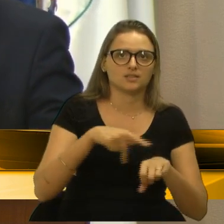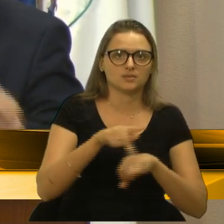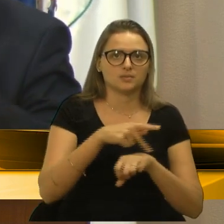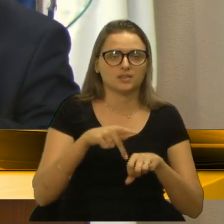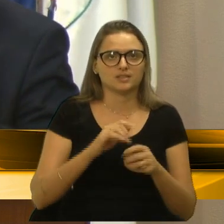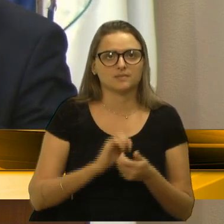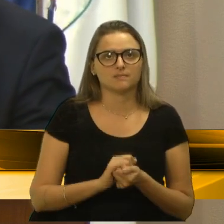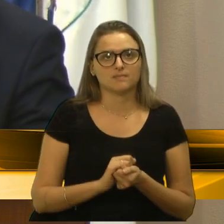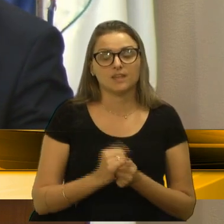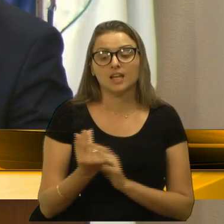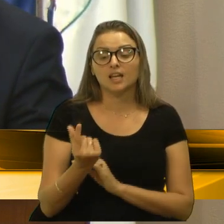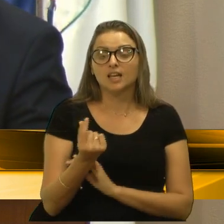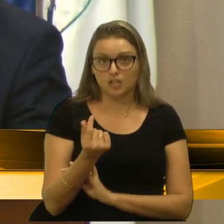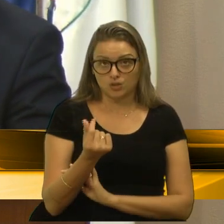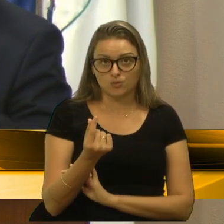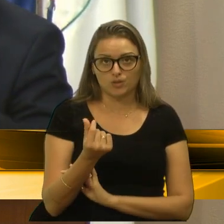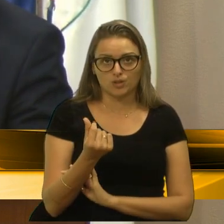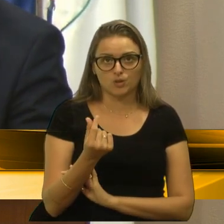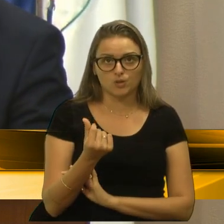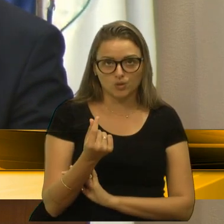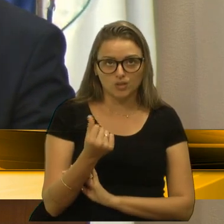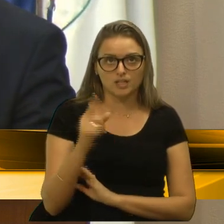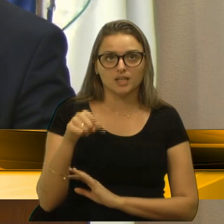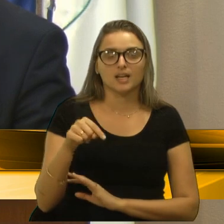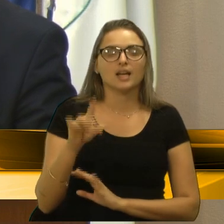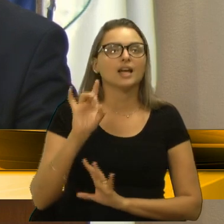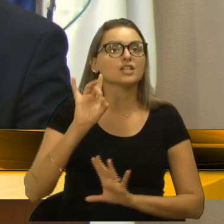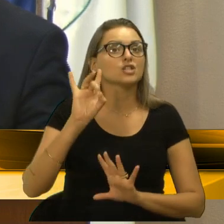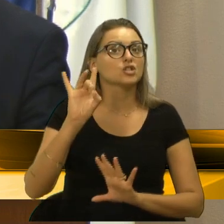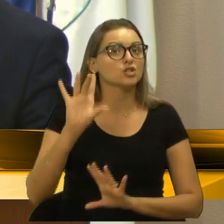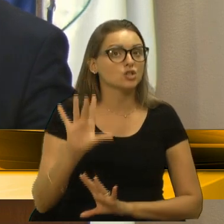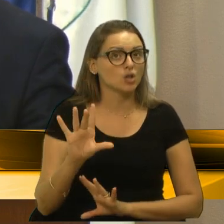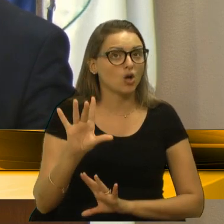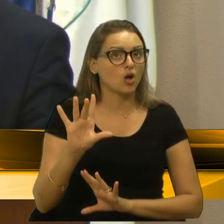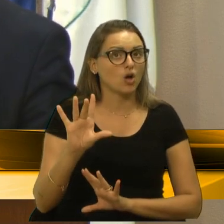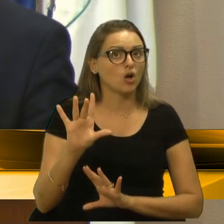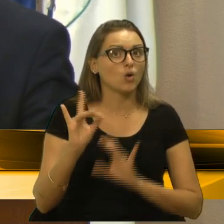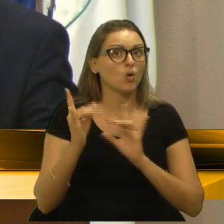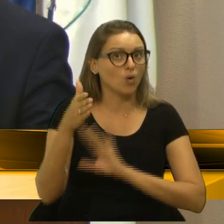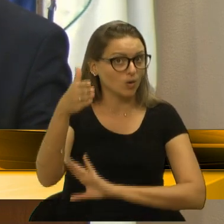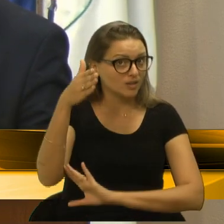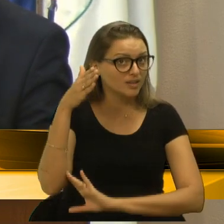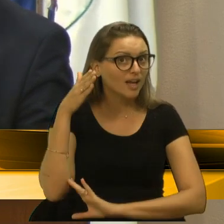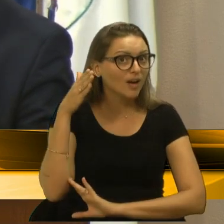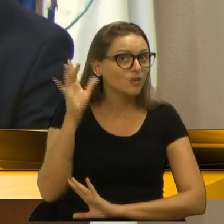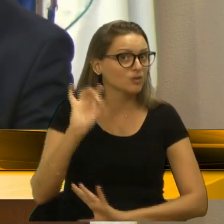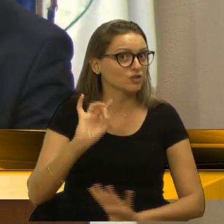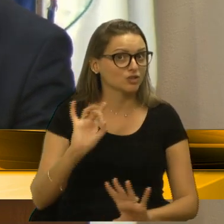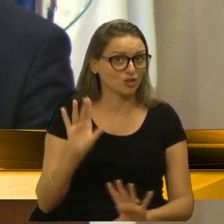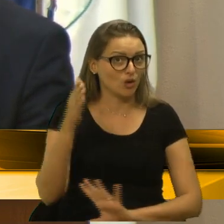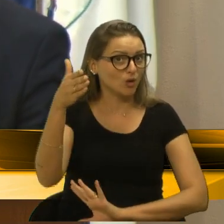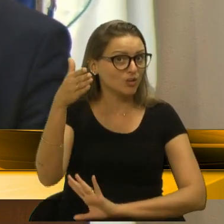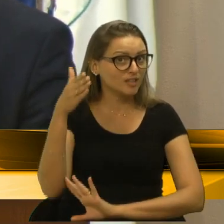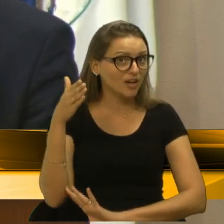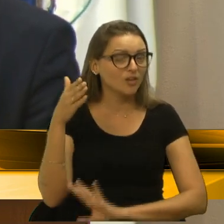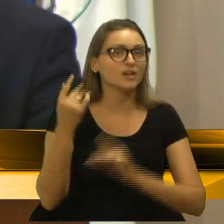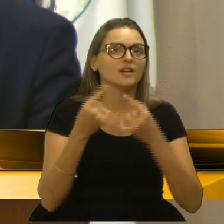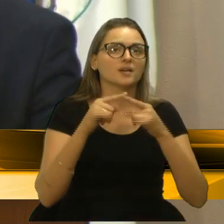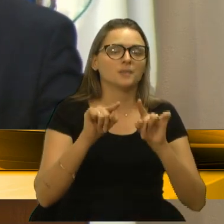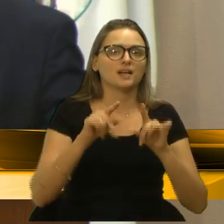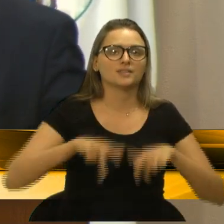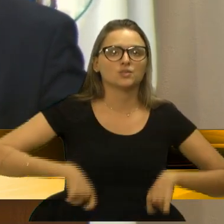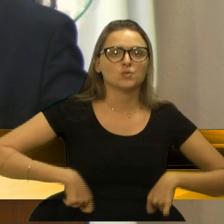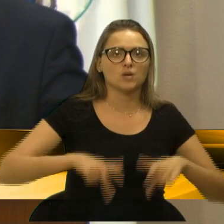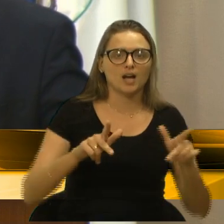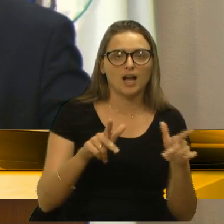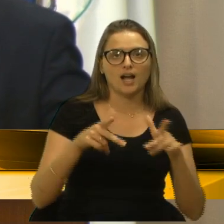E esse valor, ele se refere apenas a diárias. fora o que o município arcou com despesas e